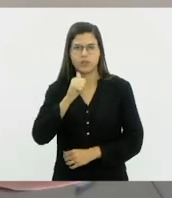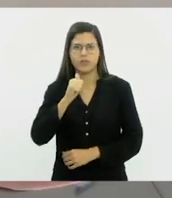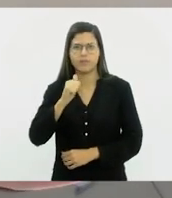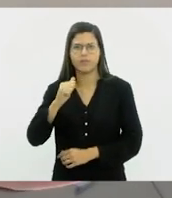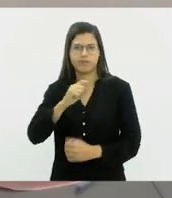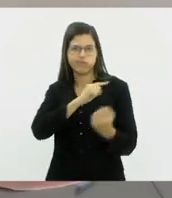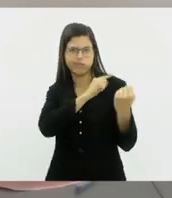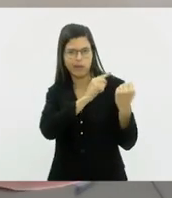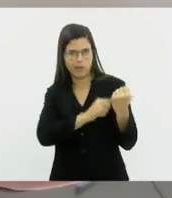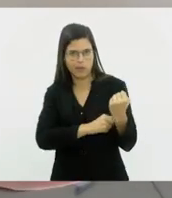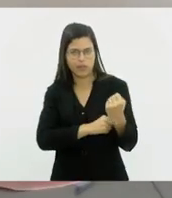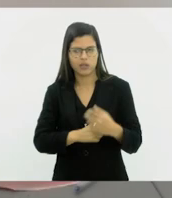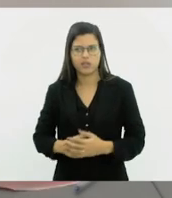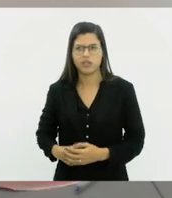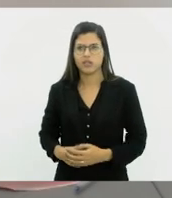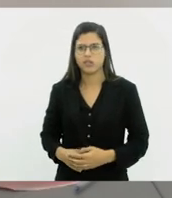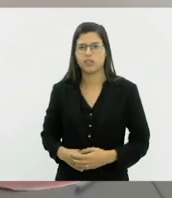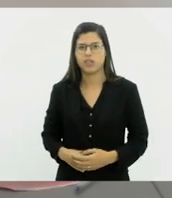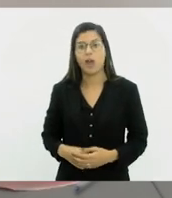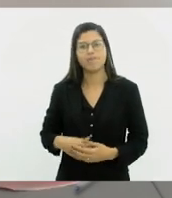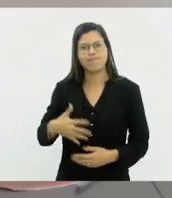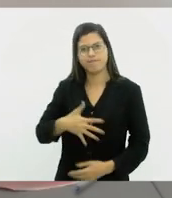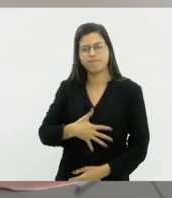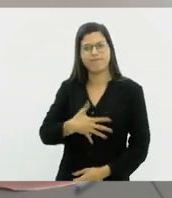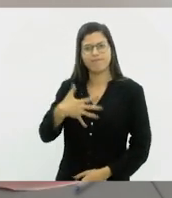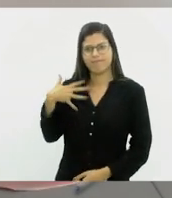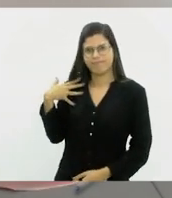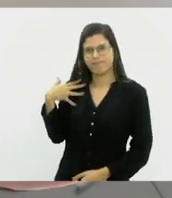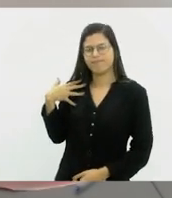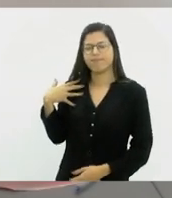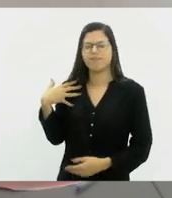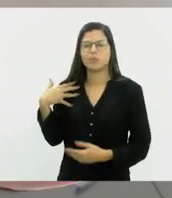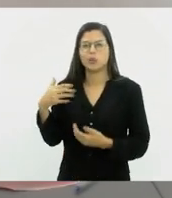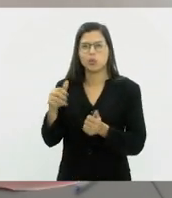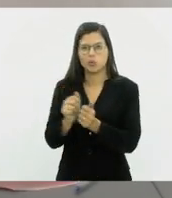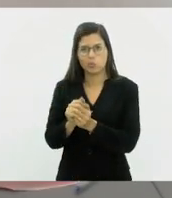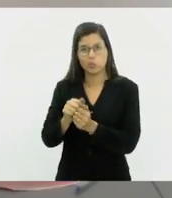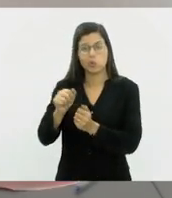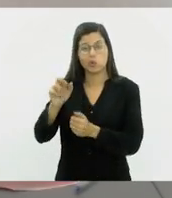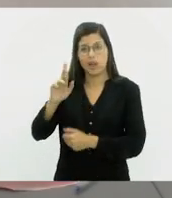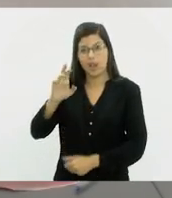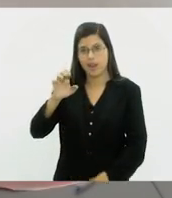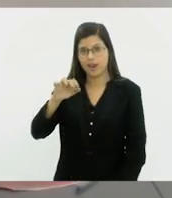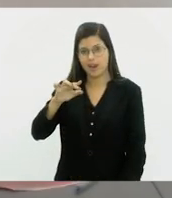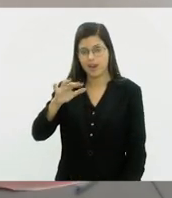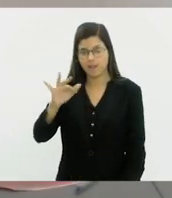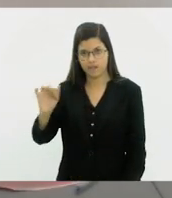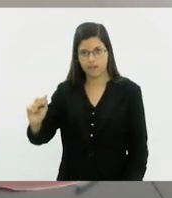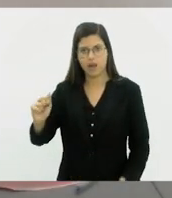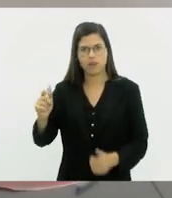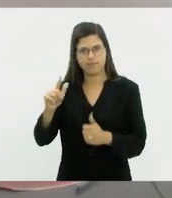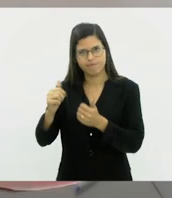uma honra aqui tá com a Nádia a renfa é parceira antiga